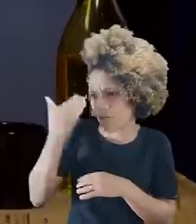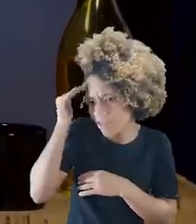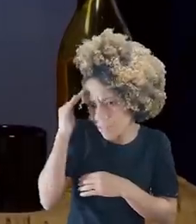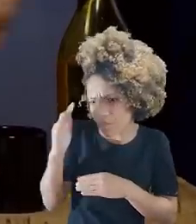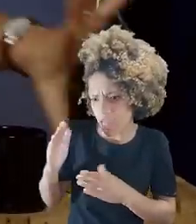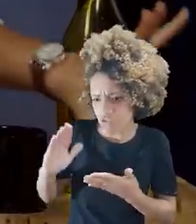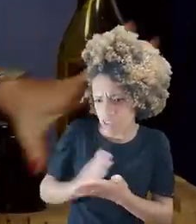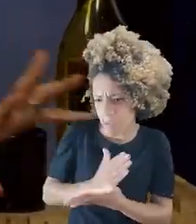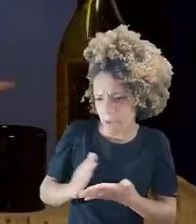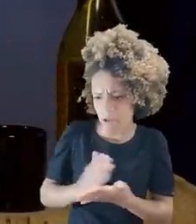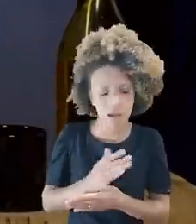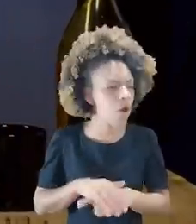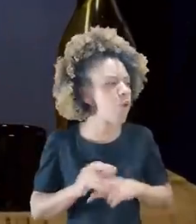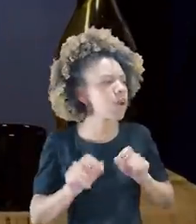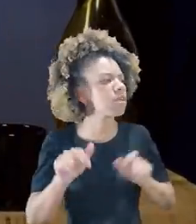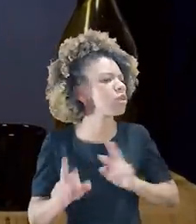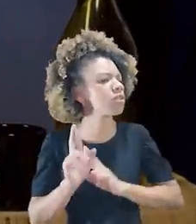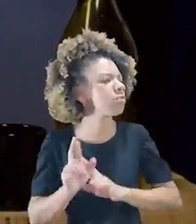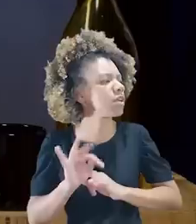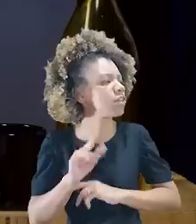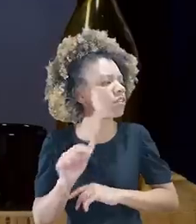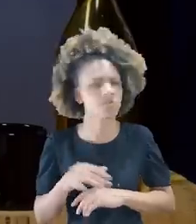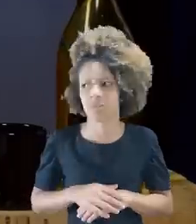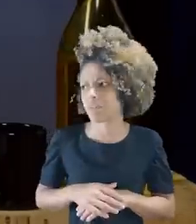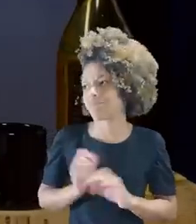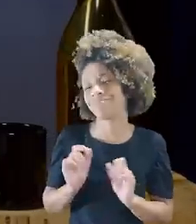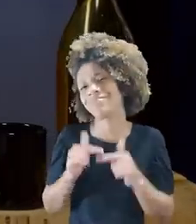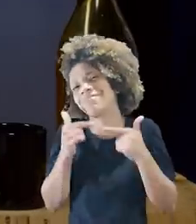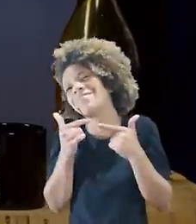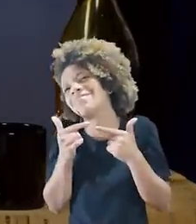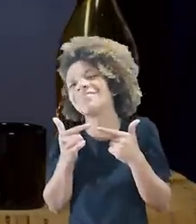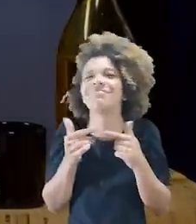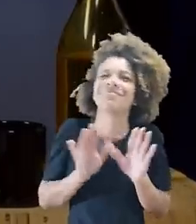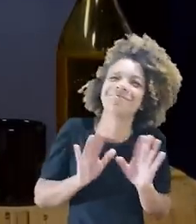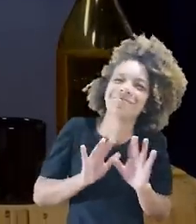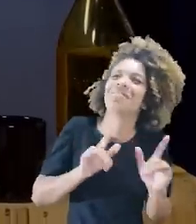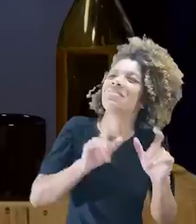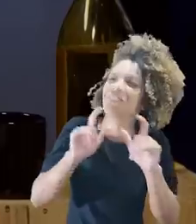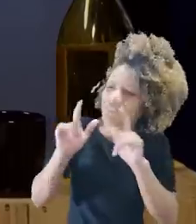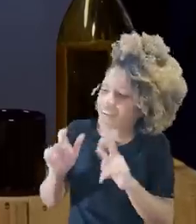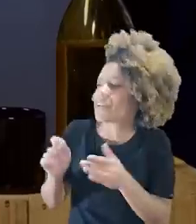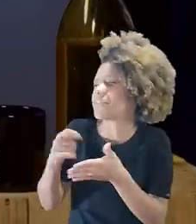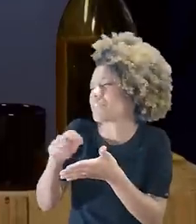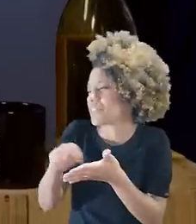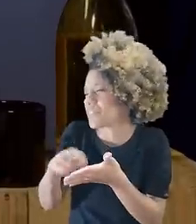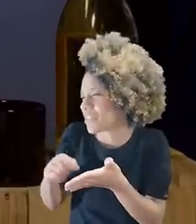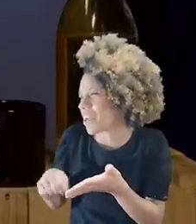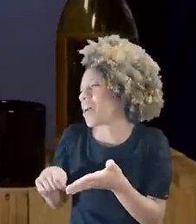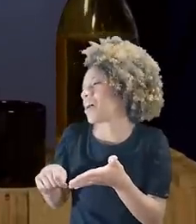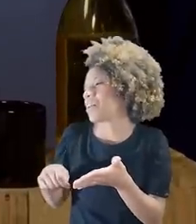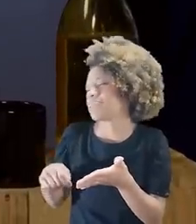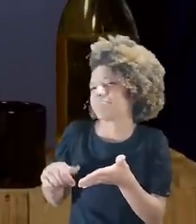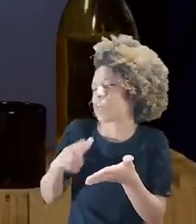eu eu não queria mais isso eu não queria Então eu fiz um corte muito radical e hoje eu entendo e E perdoei